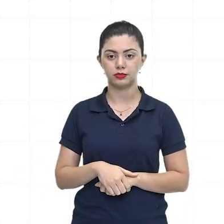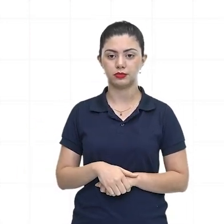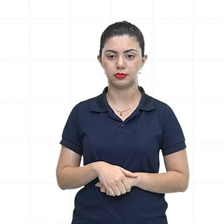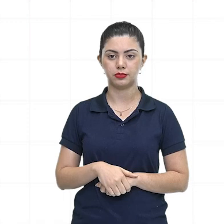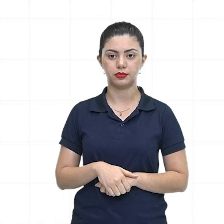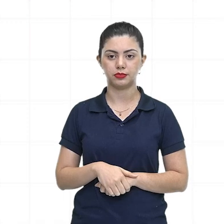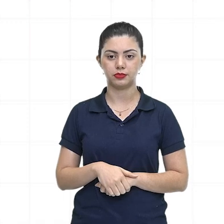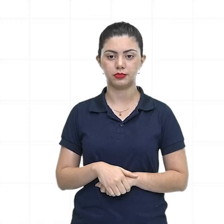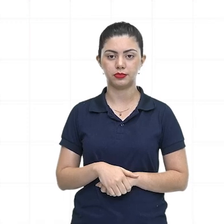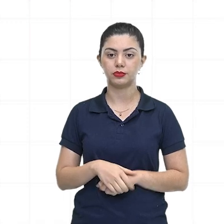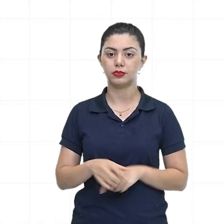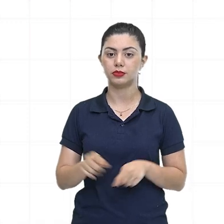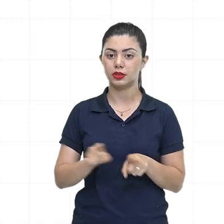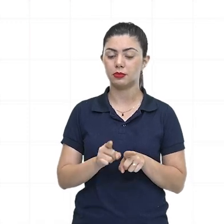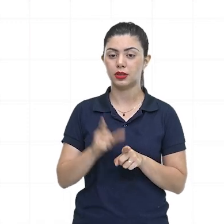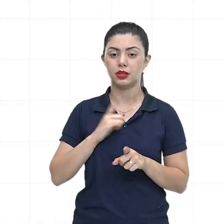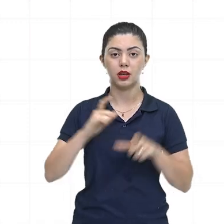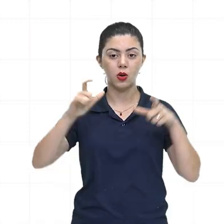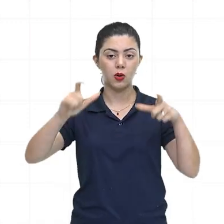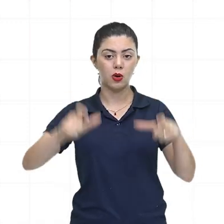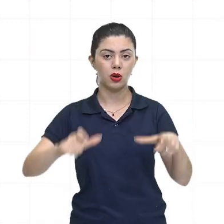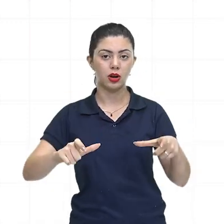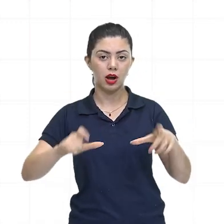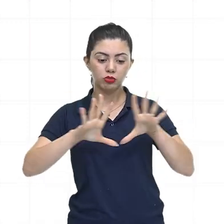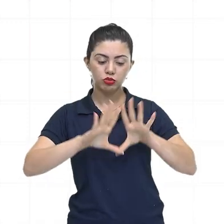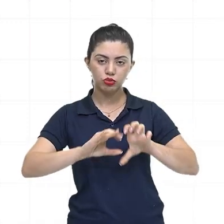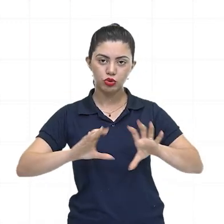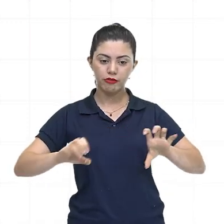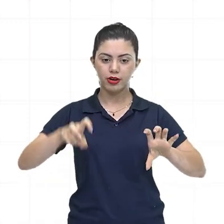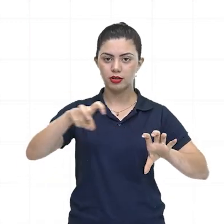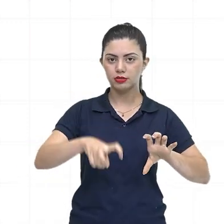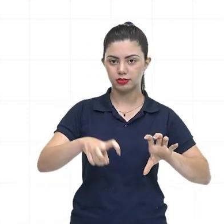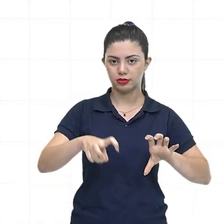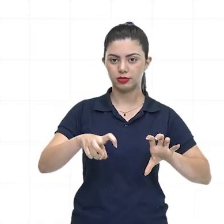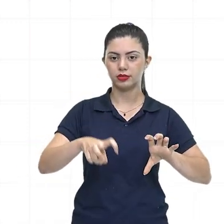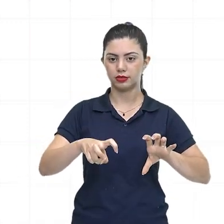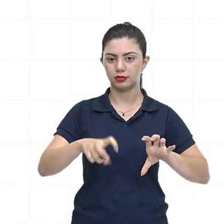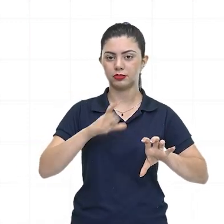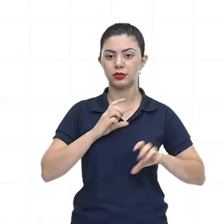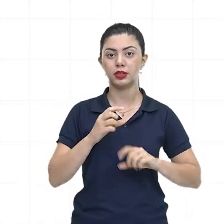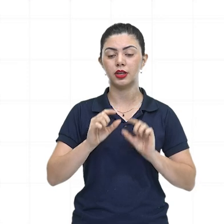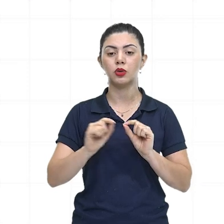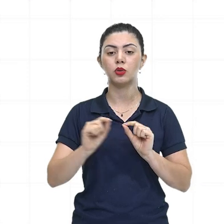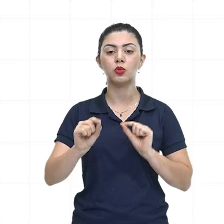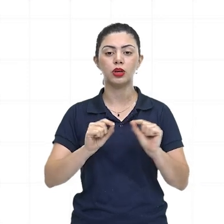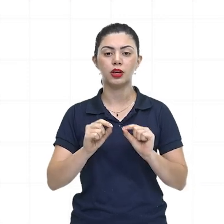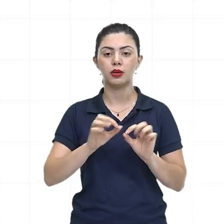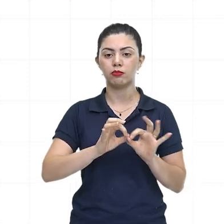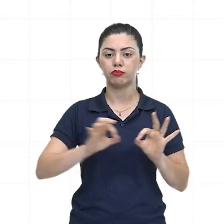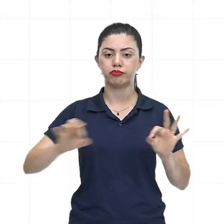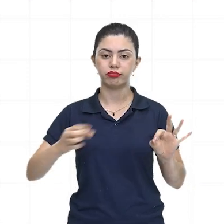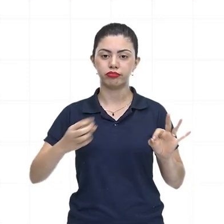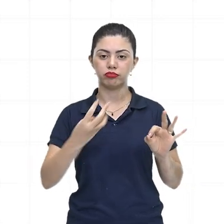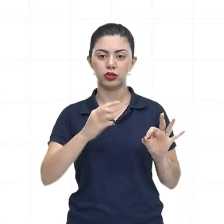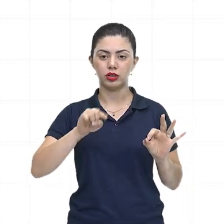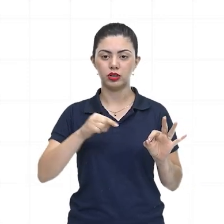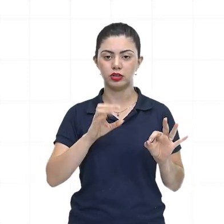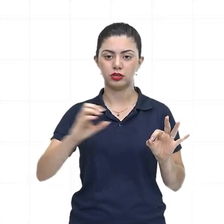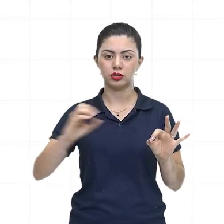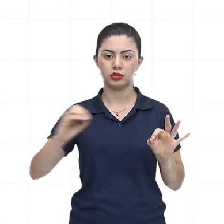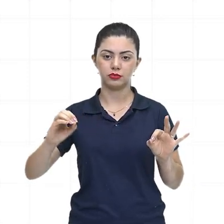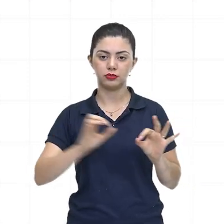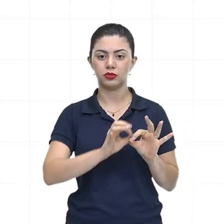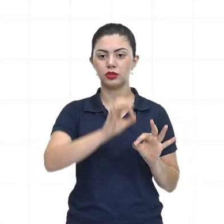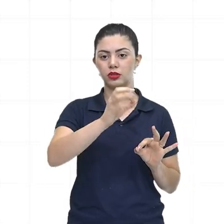aqui, a nossa sala, com as seguintes dimensões: 3 de largura por 3,25 de comprimento.